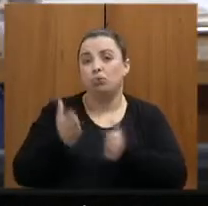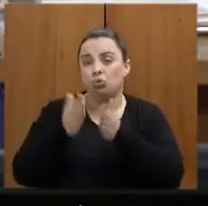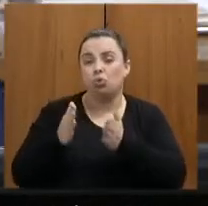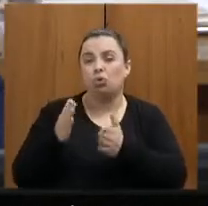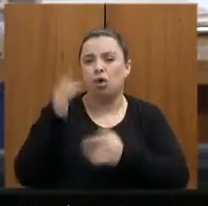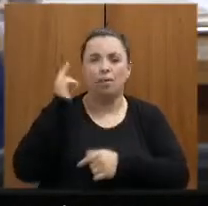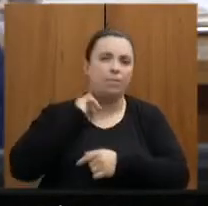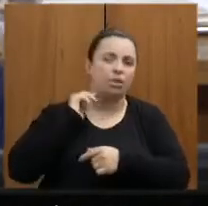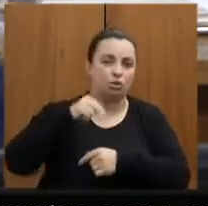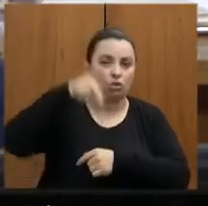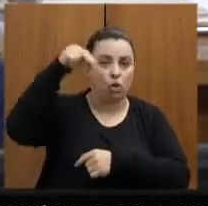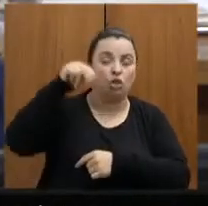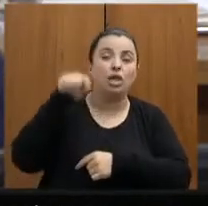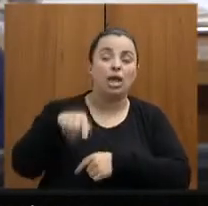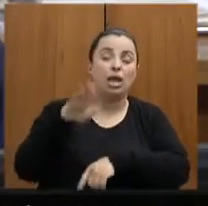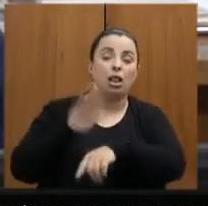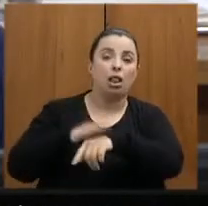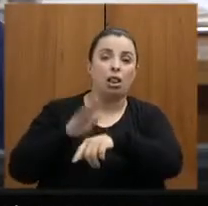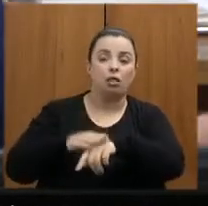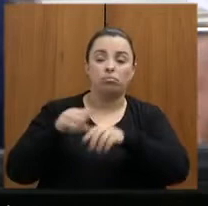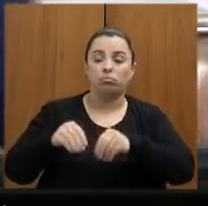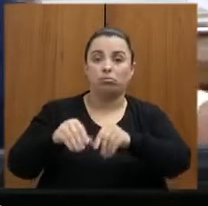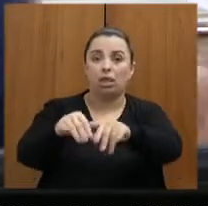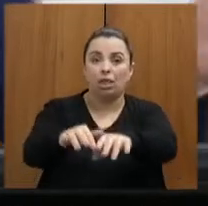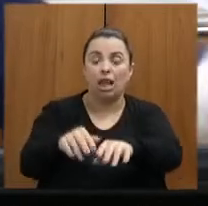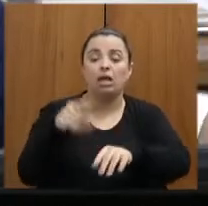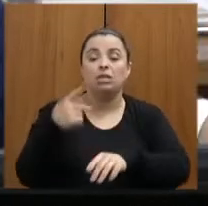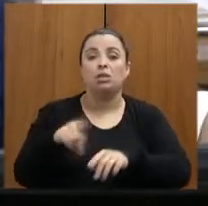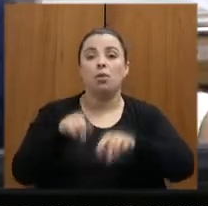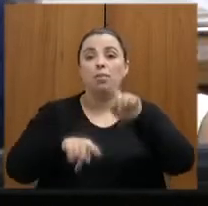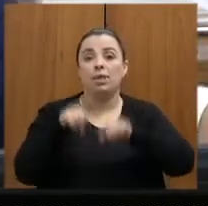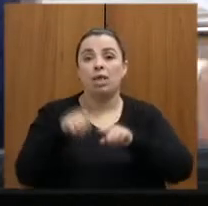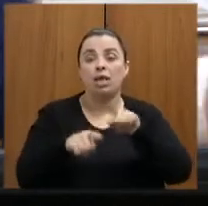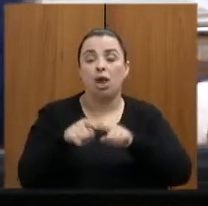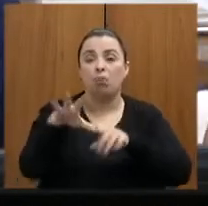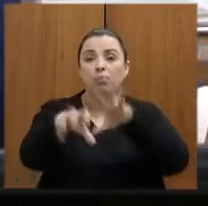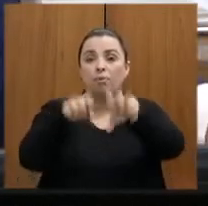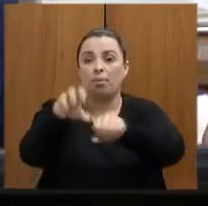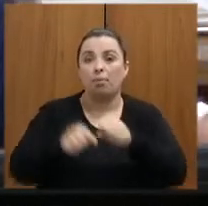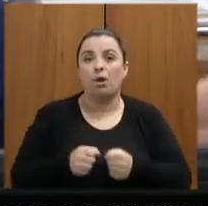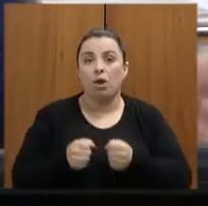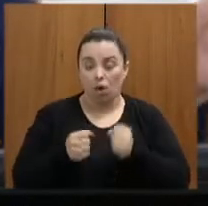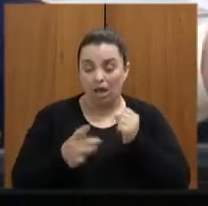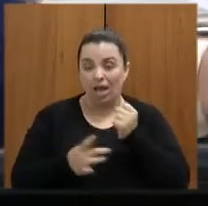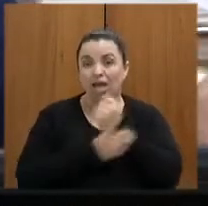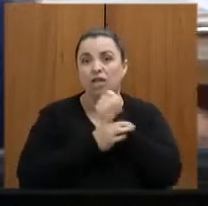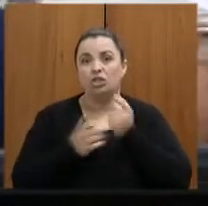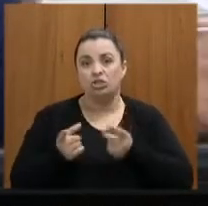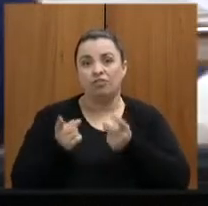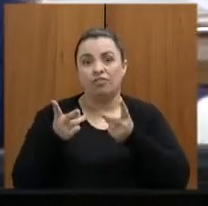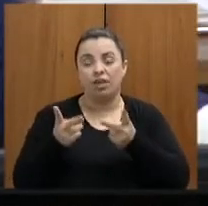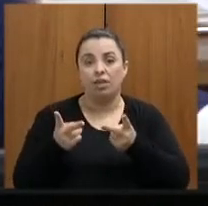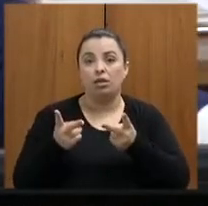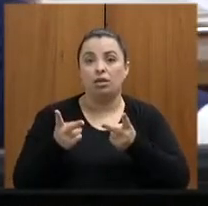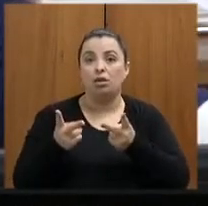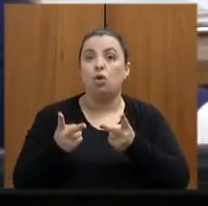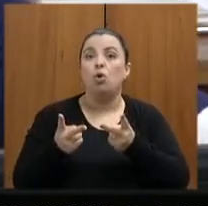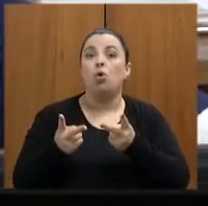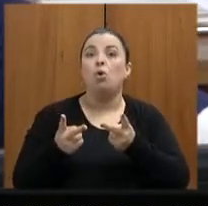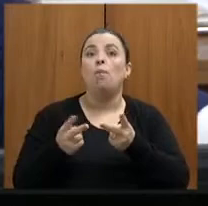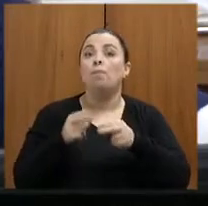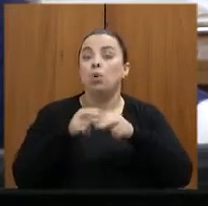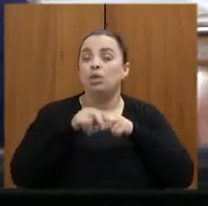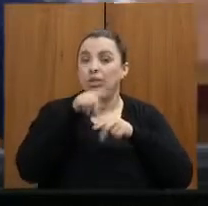até o seu produto com garantia de venda através da prefeitura porque ele não dou ele vende para prefeitura